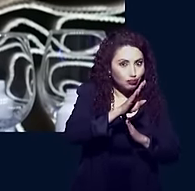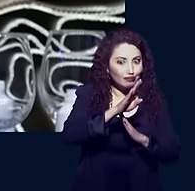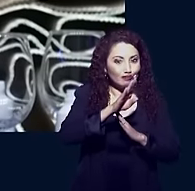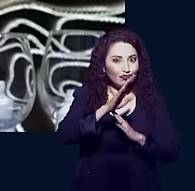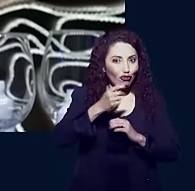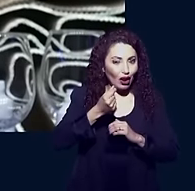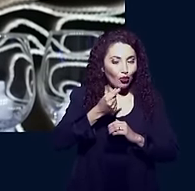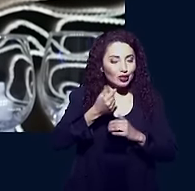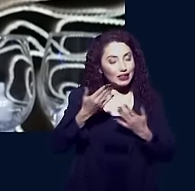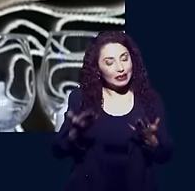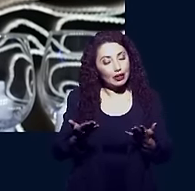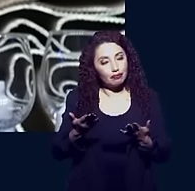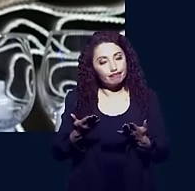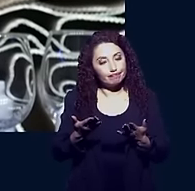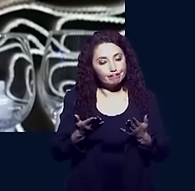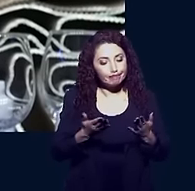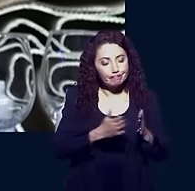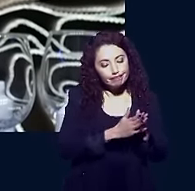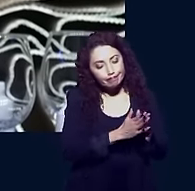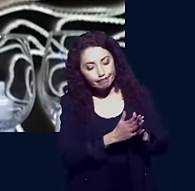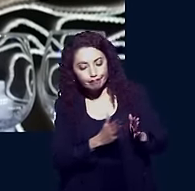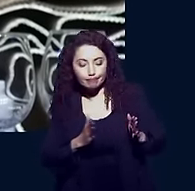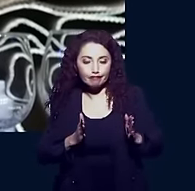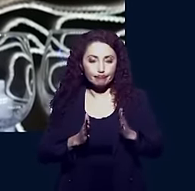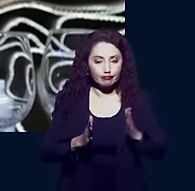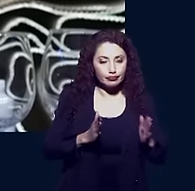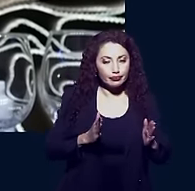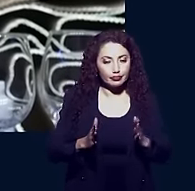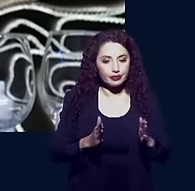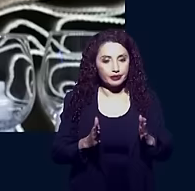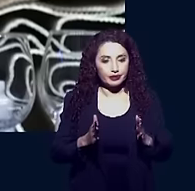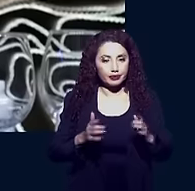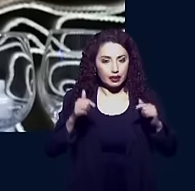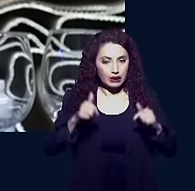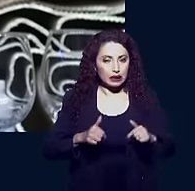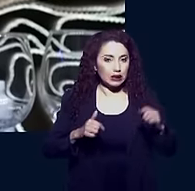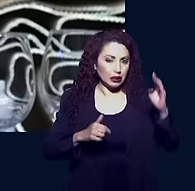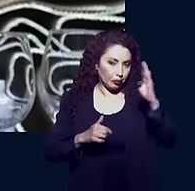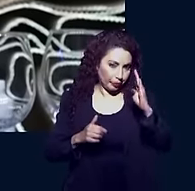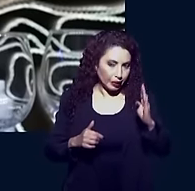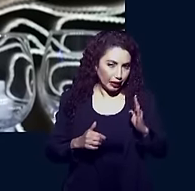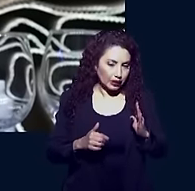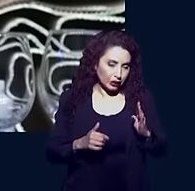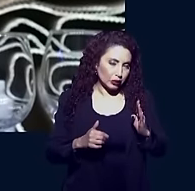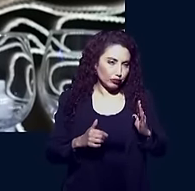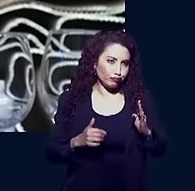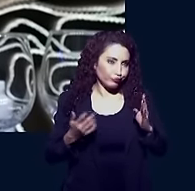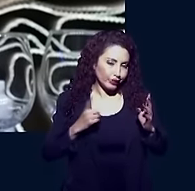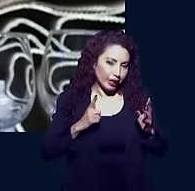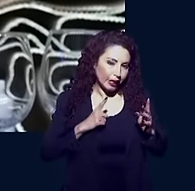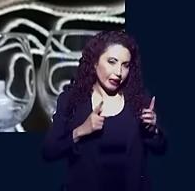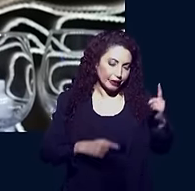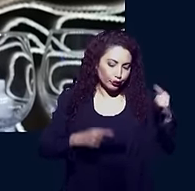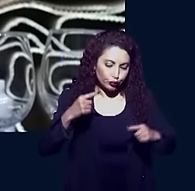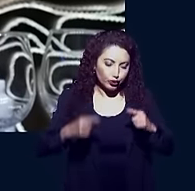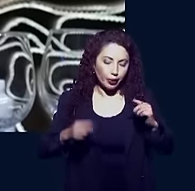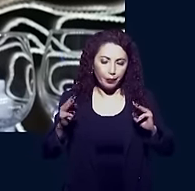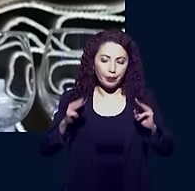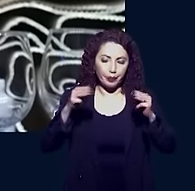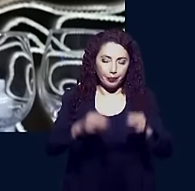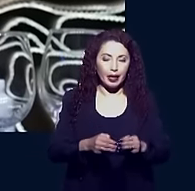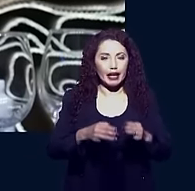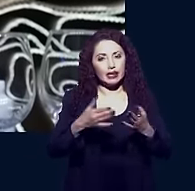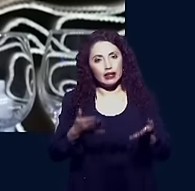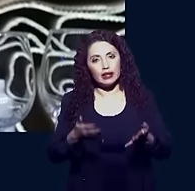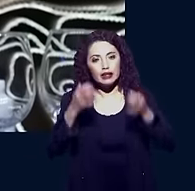Então acho que no curto prazo eu não vejo uma deterioração suficiente no Brasil mesmo com essa discussão de meta que possa suplantar